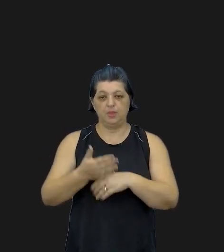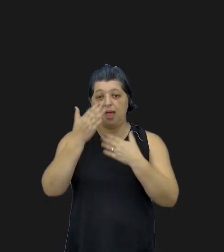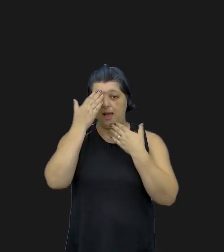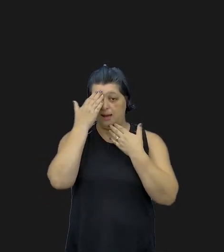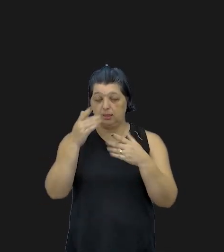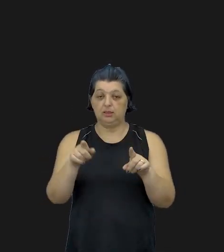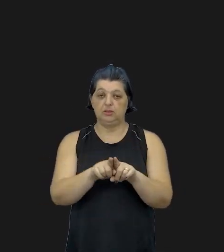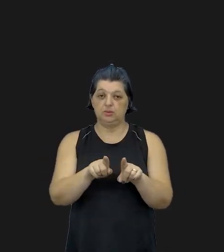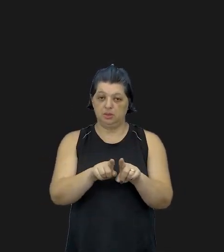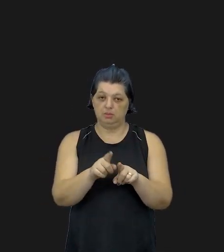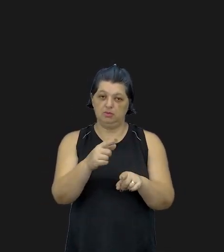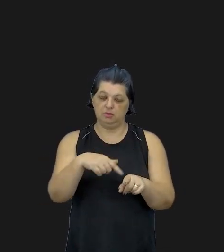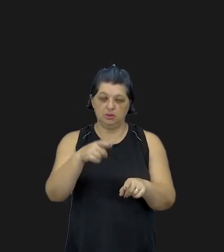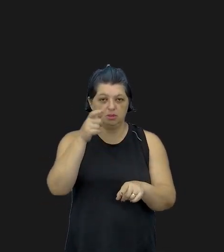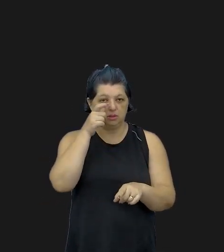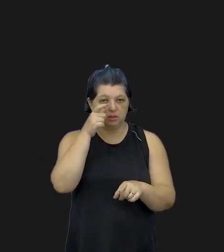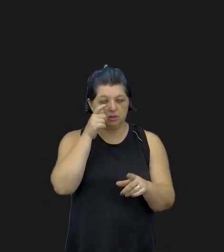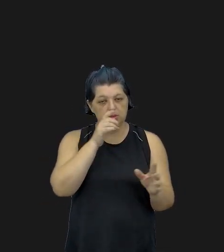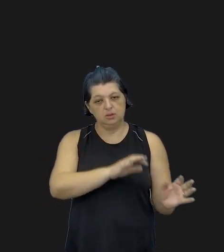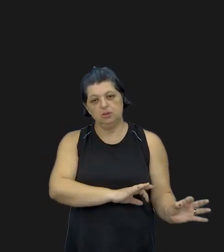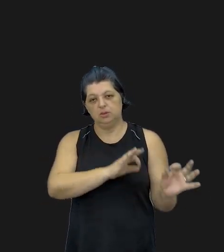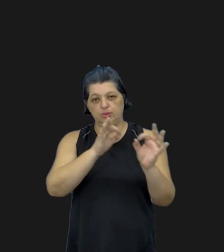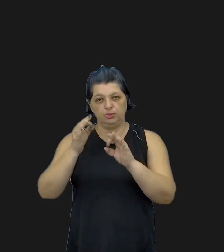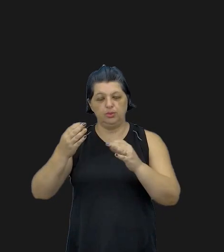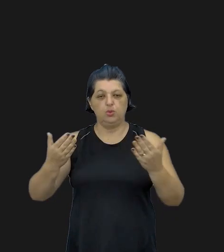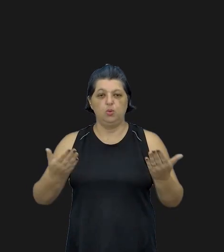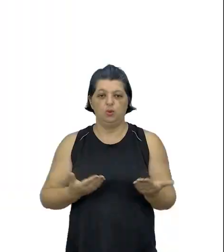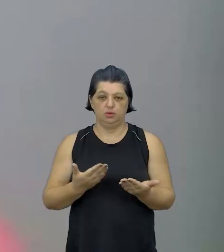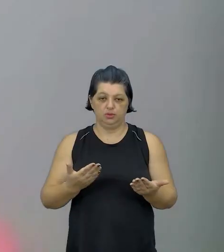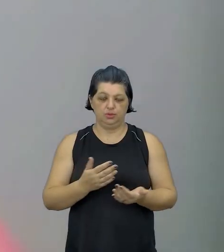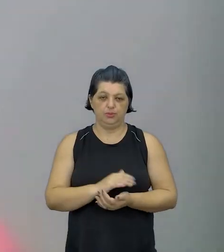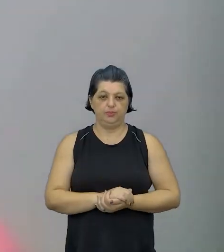vocês estarem conosco no dia de hoje,